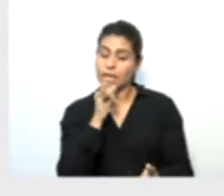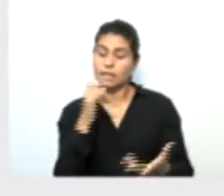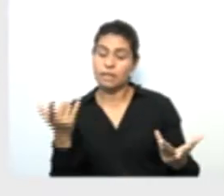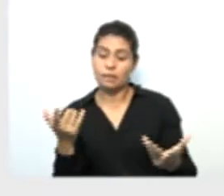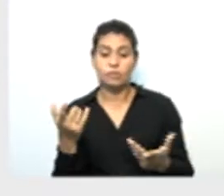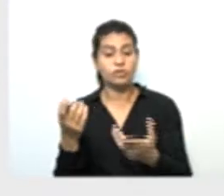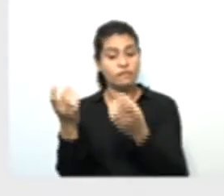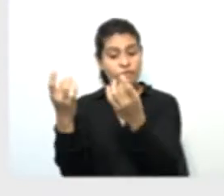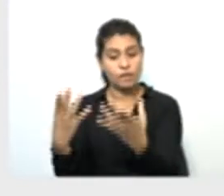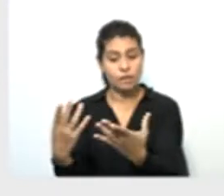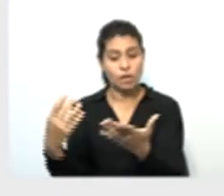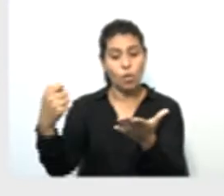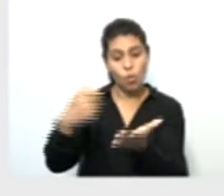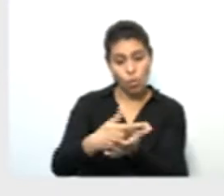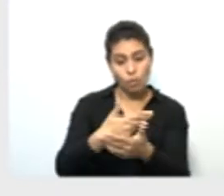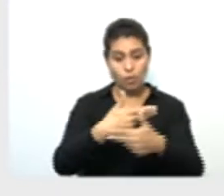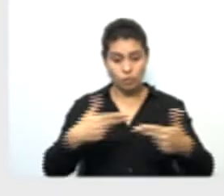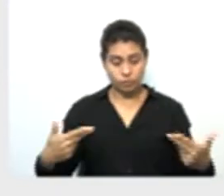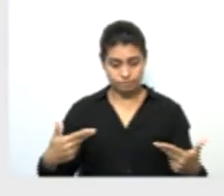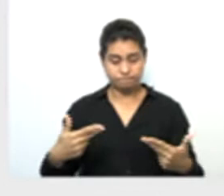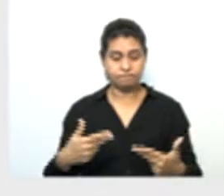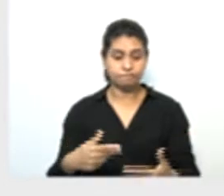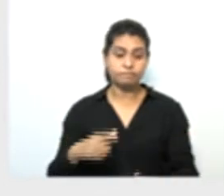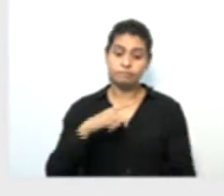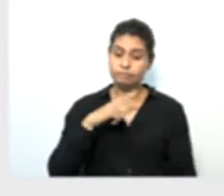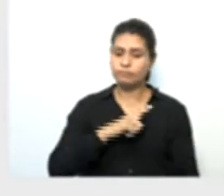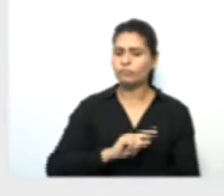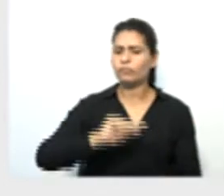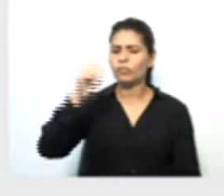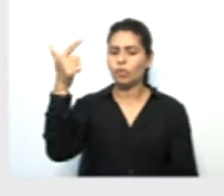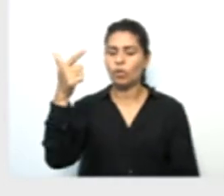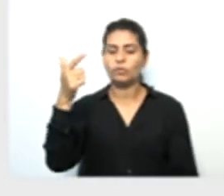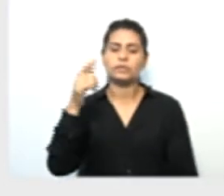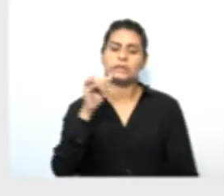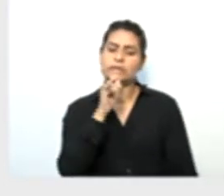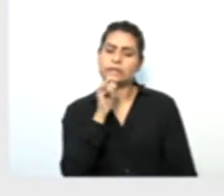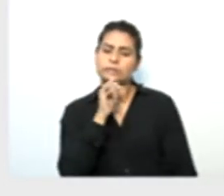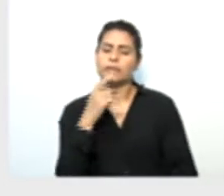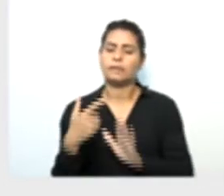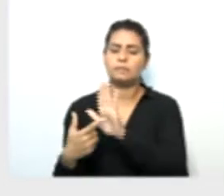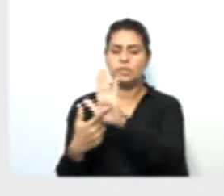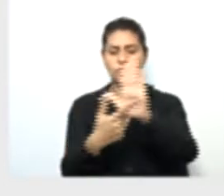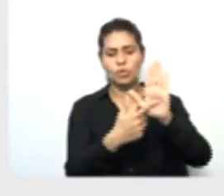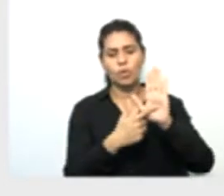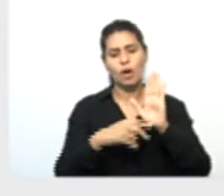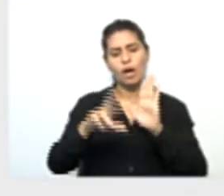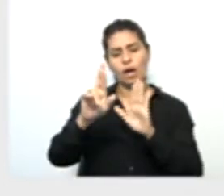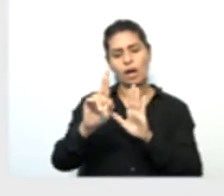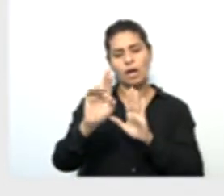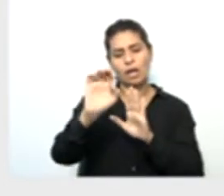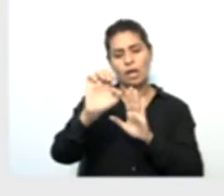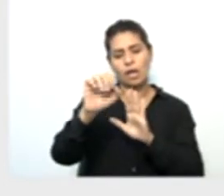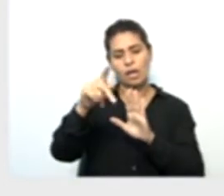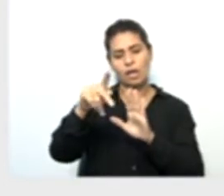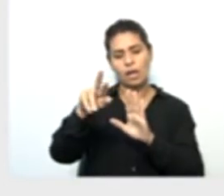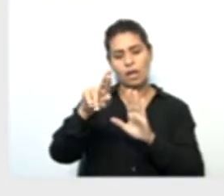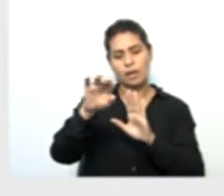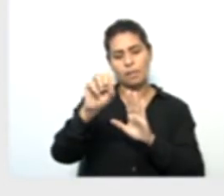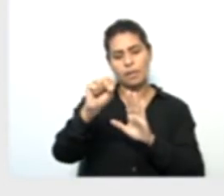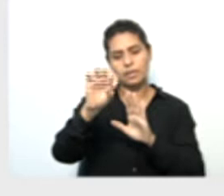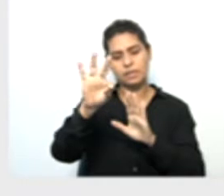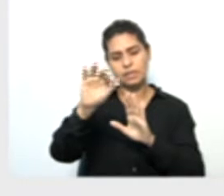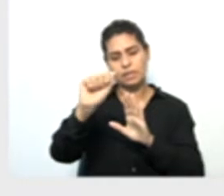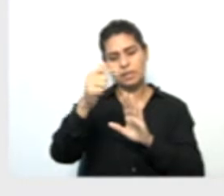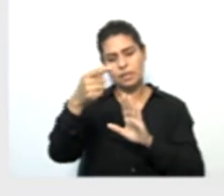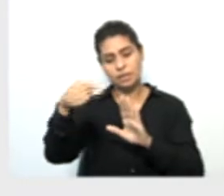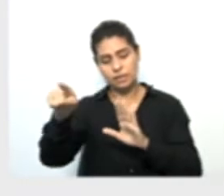comercialização e consumo da mercadoria. Outros no sentido de que não é feito totalmente dentro da instituição, né? Então, a